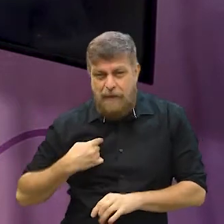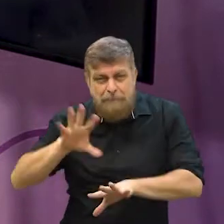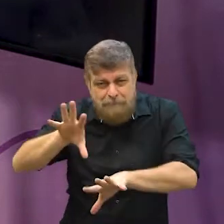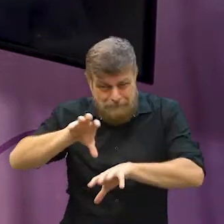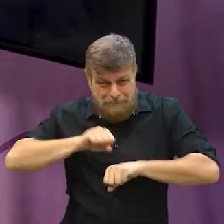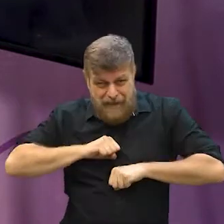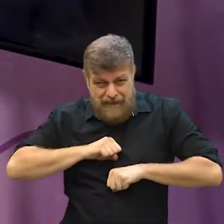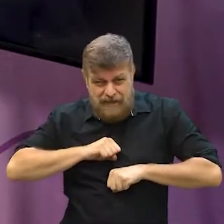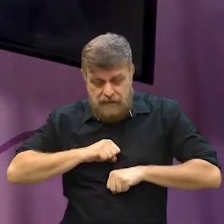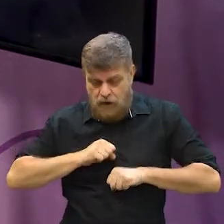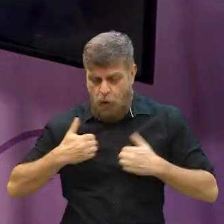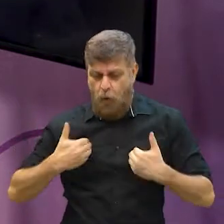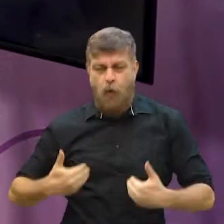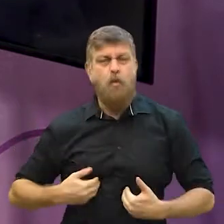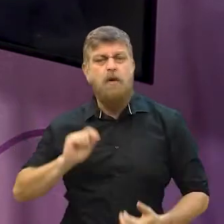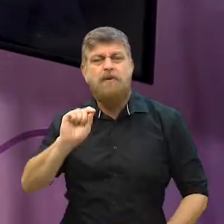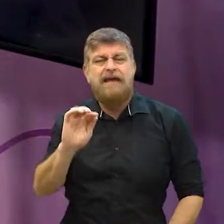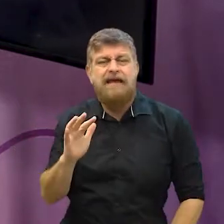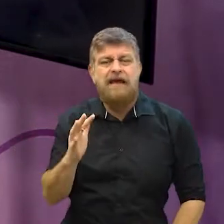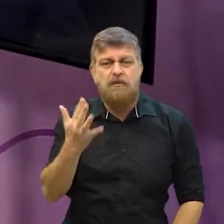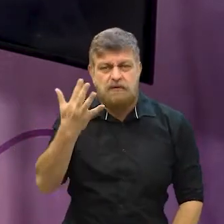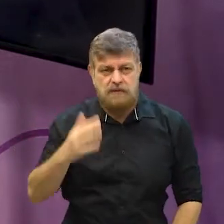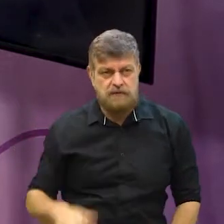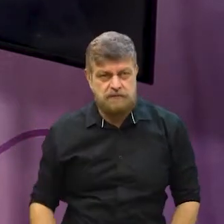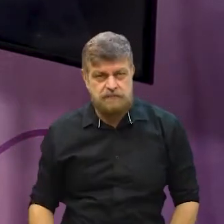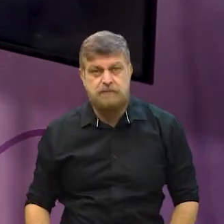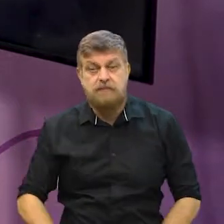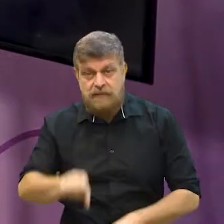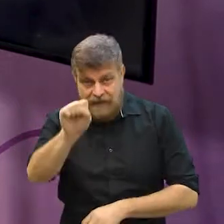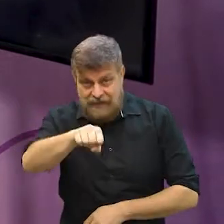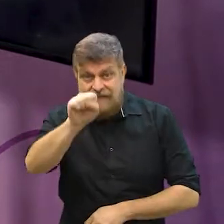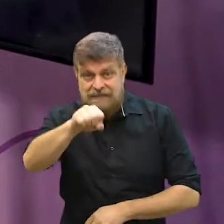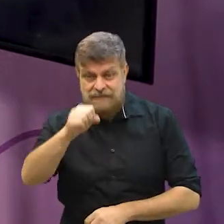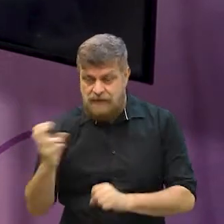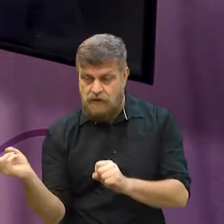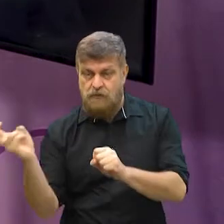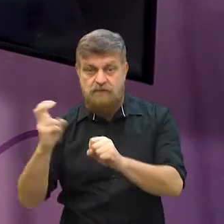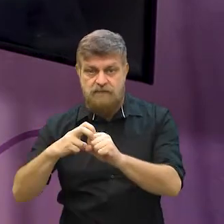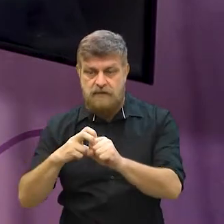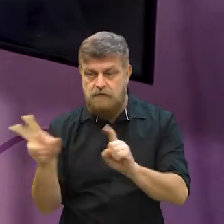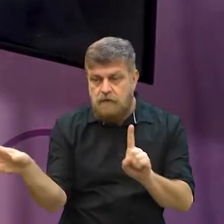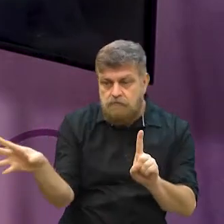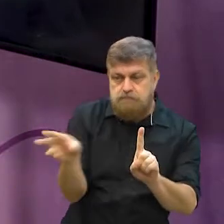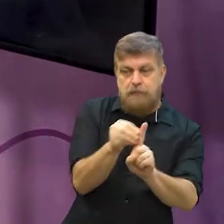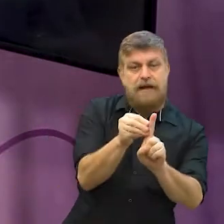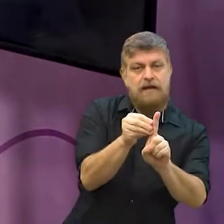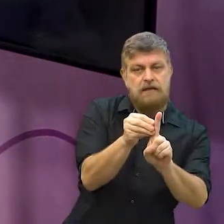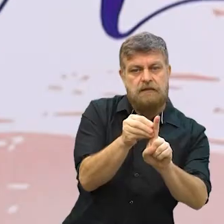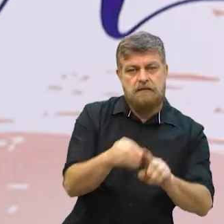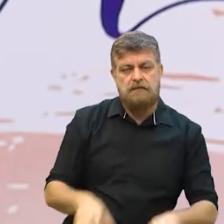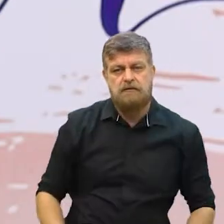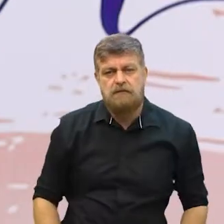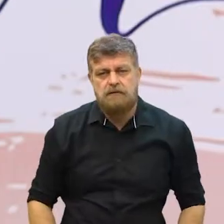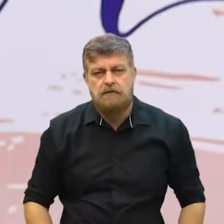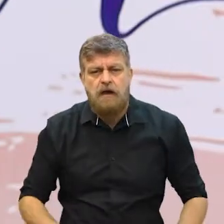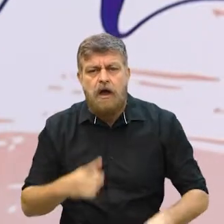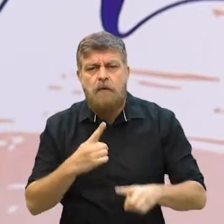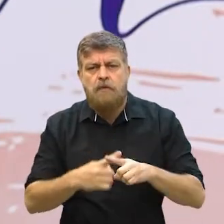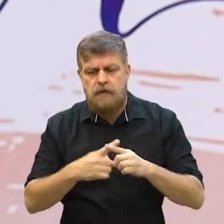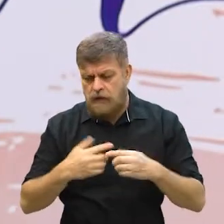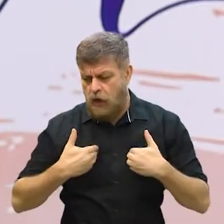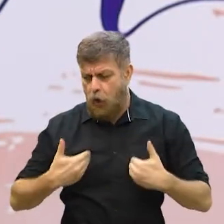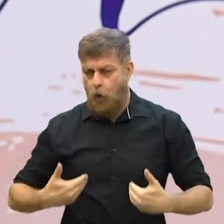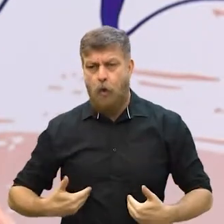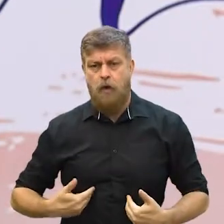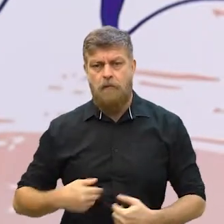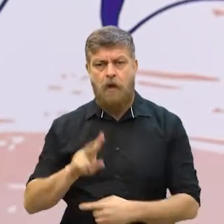falar, com o corpo dela? O popular pega o vírus. Ela se infecta com o vírus, o termo técnico. Por que o corpo